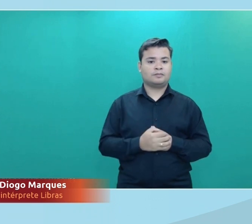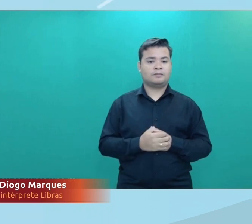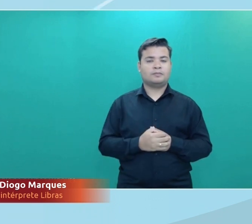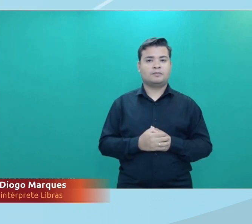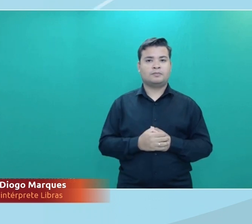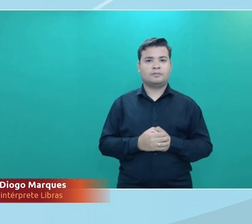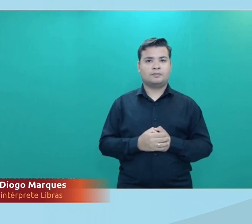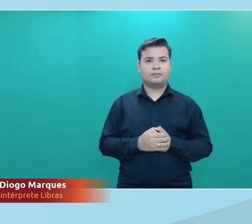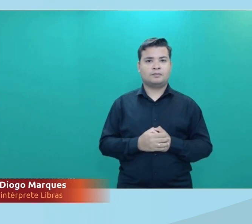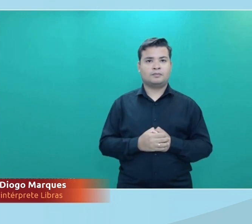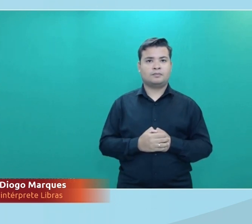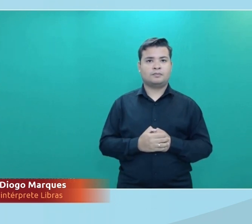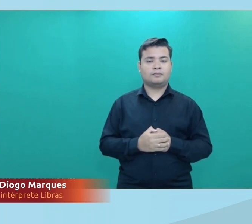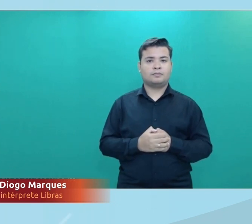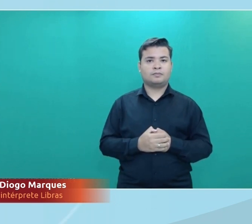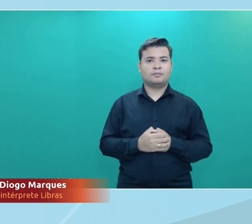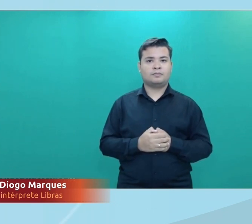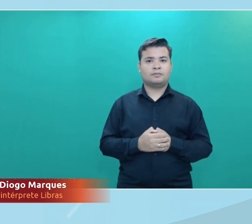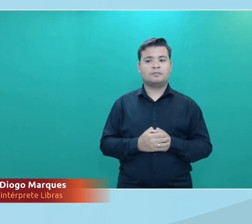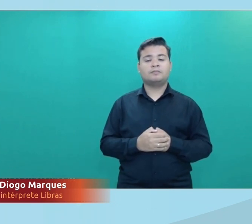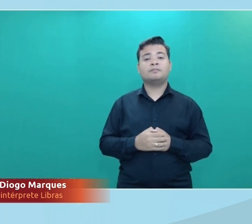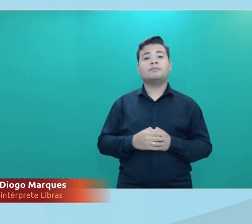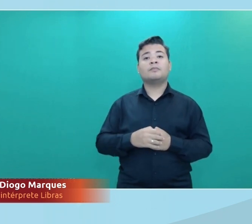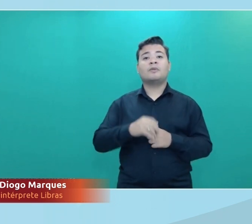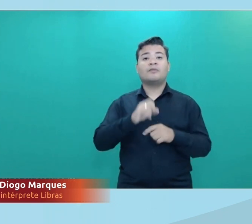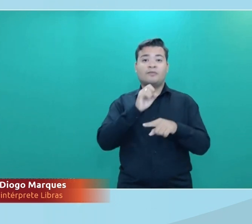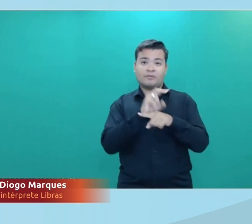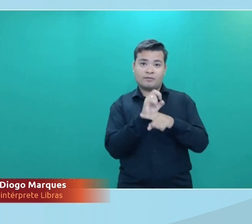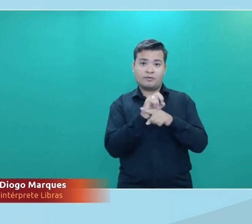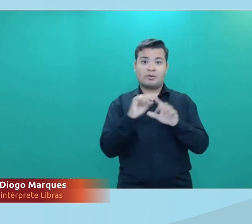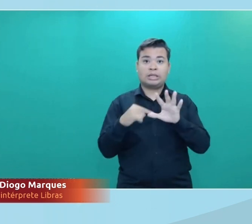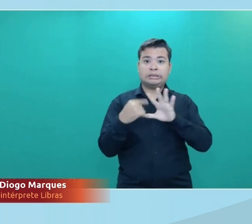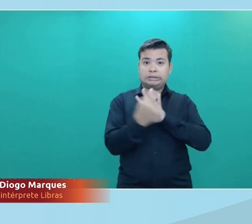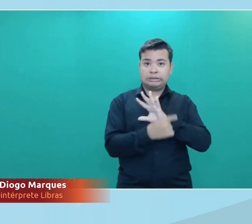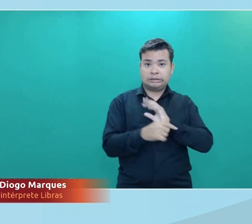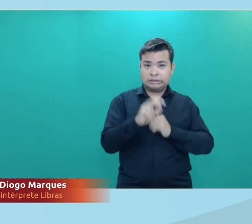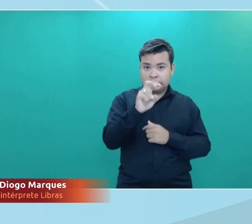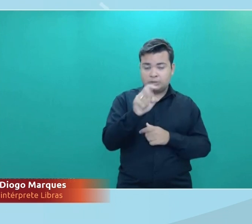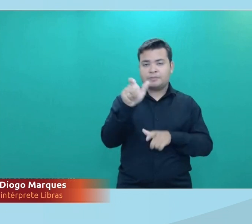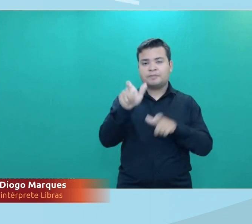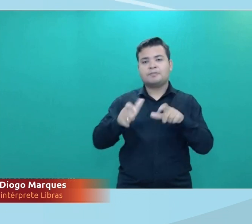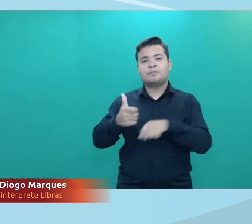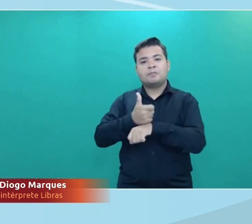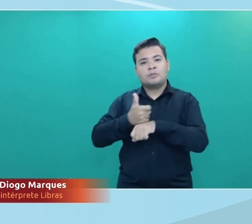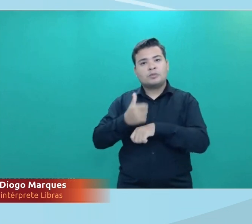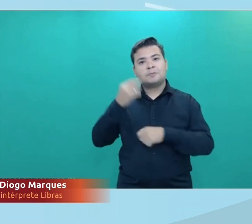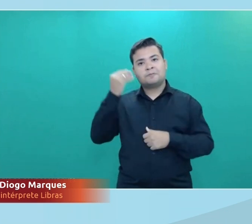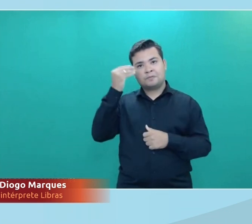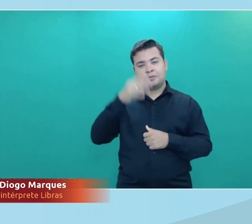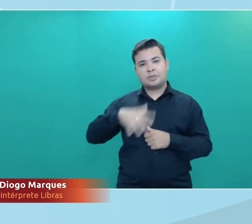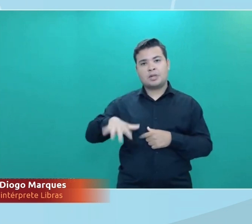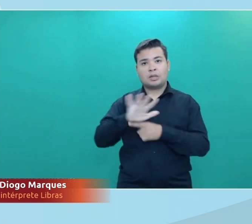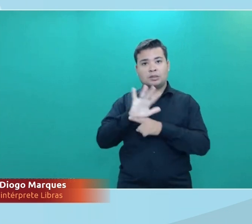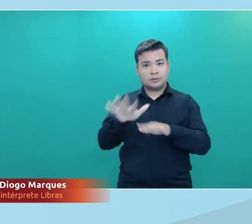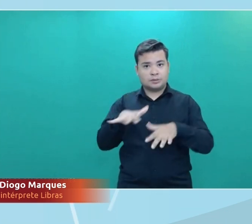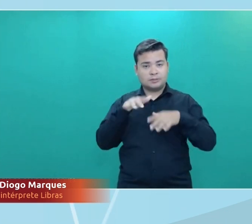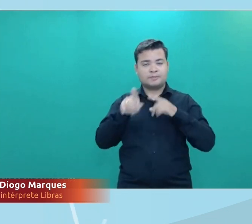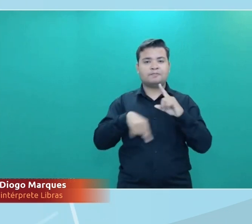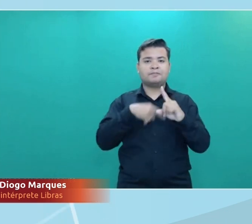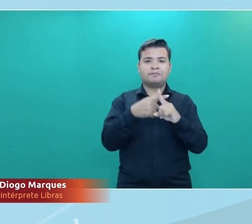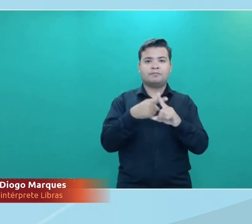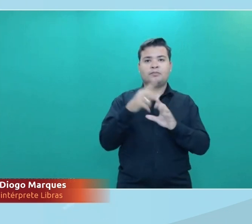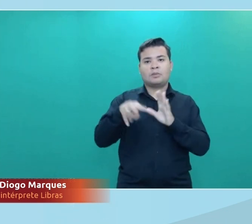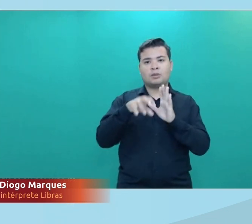fica.go.gov.br. Há 5 vagas para profissionais com experiência na área de cinema e produção audiovisual, que